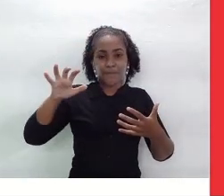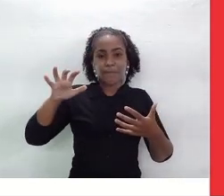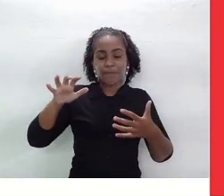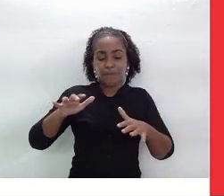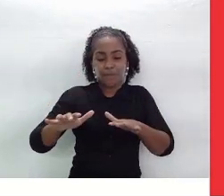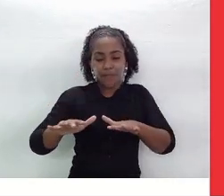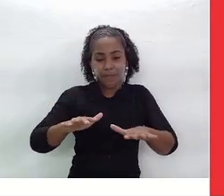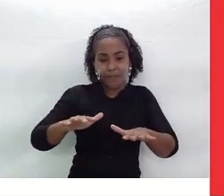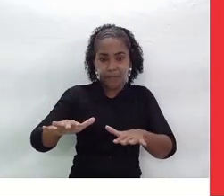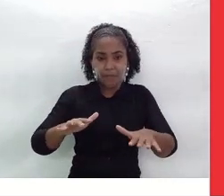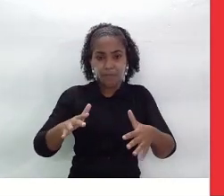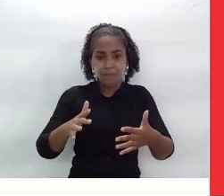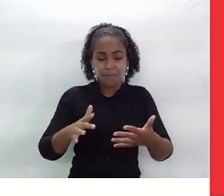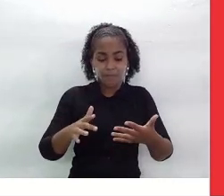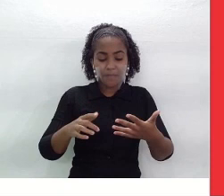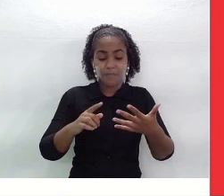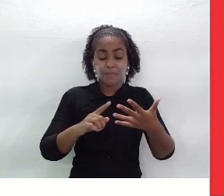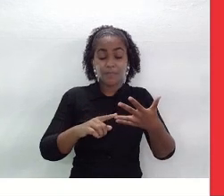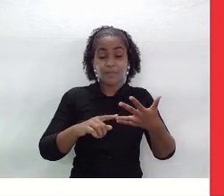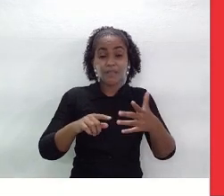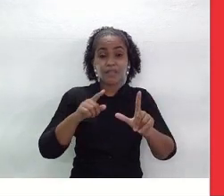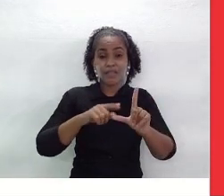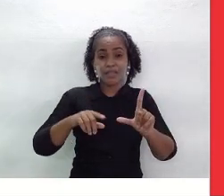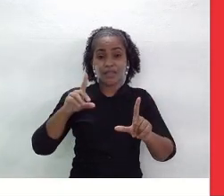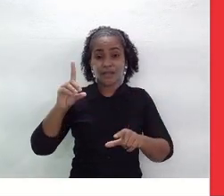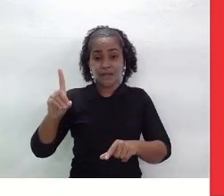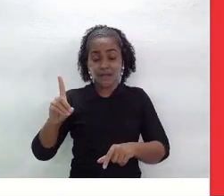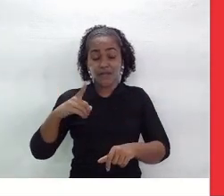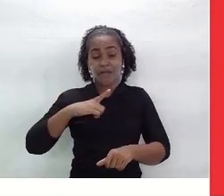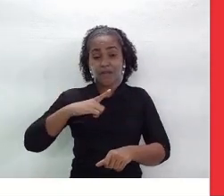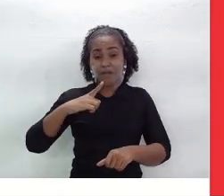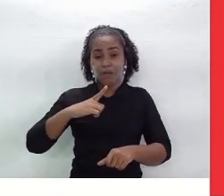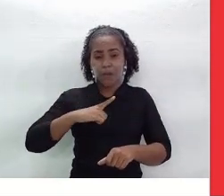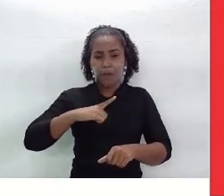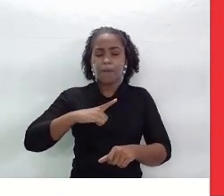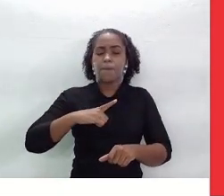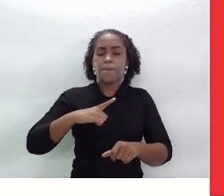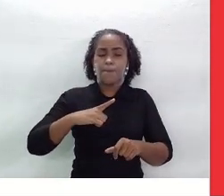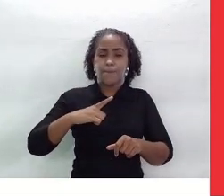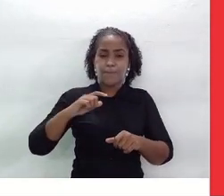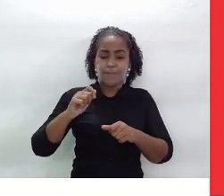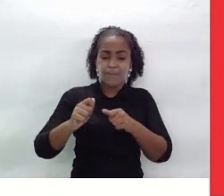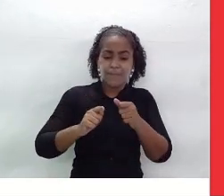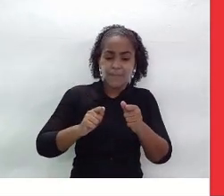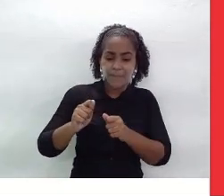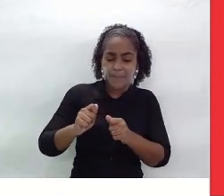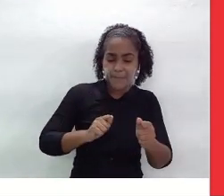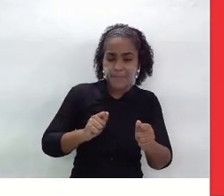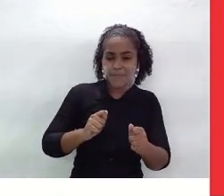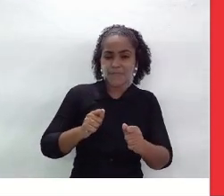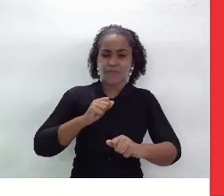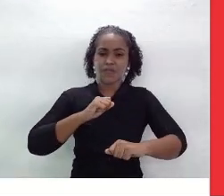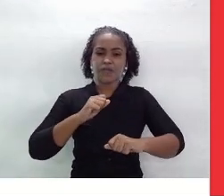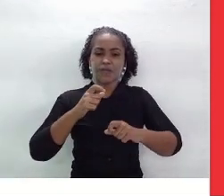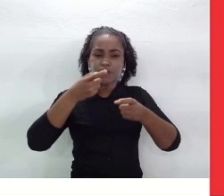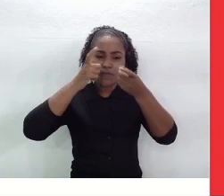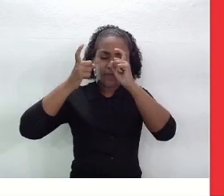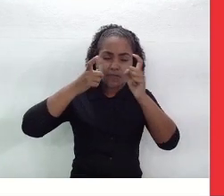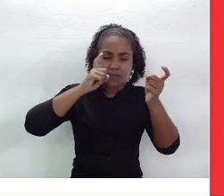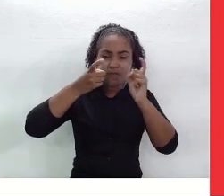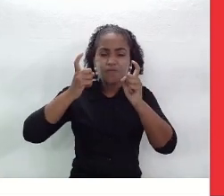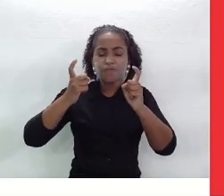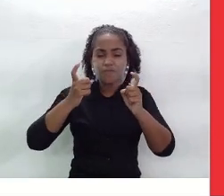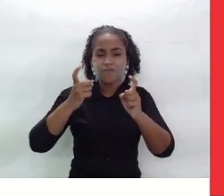das placas. Letra D. É o postulado de economia que debate acerca